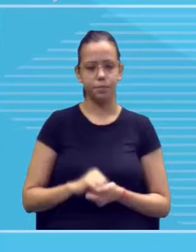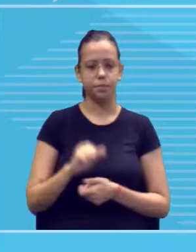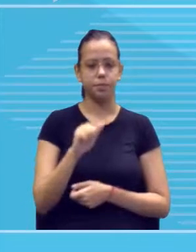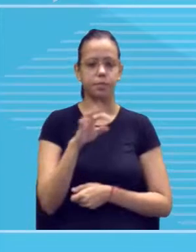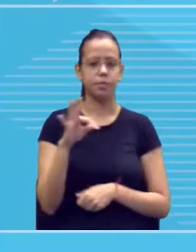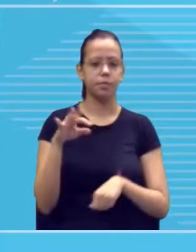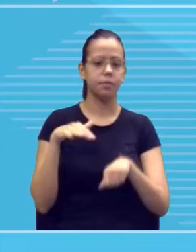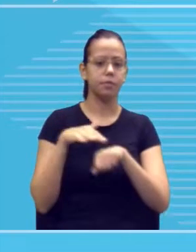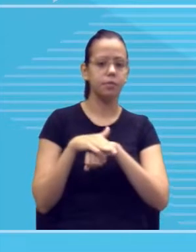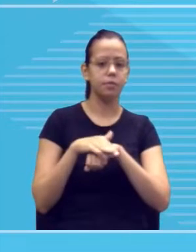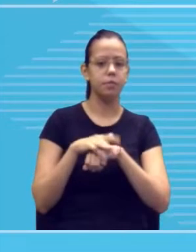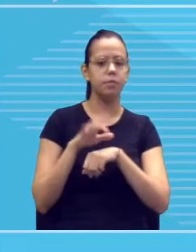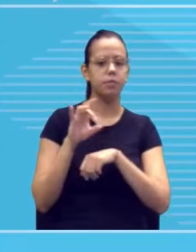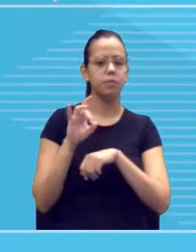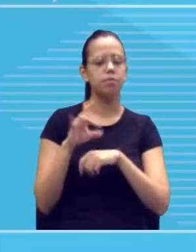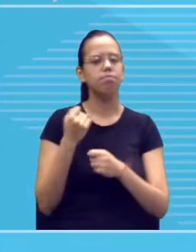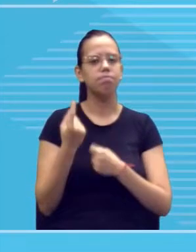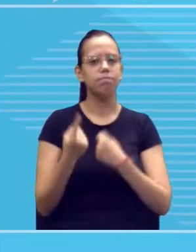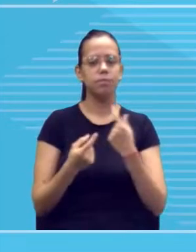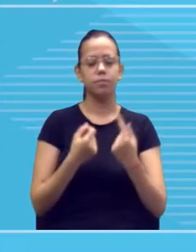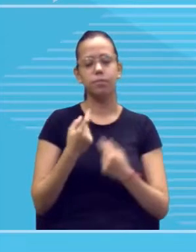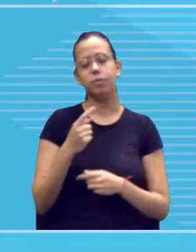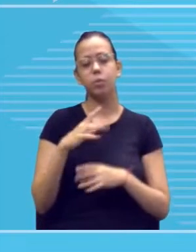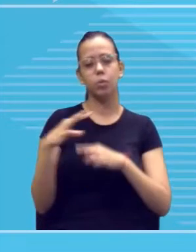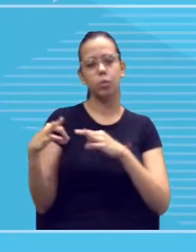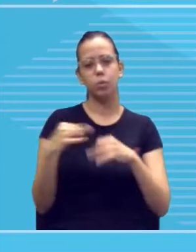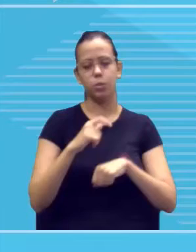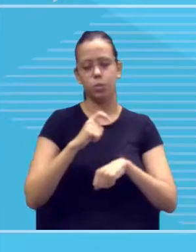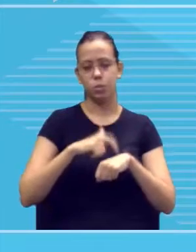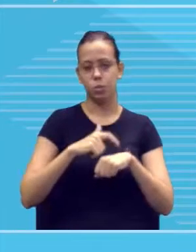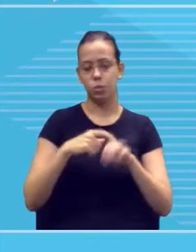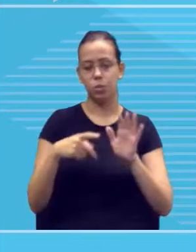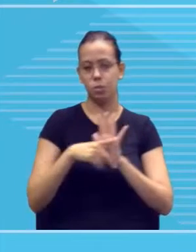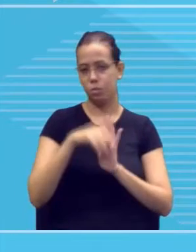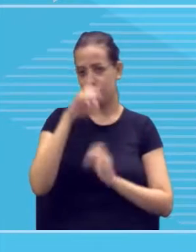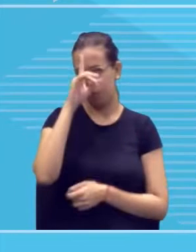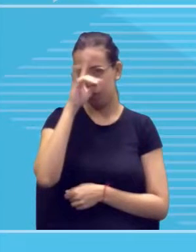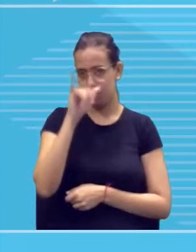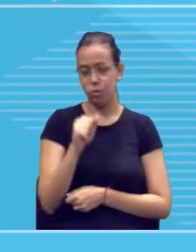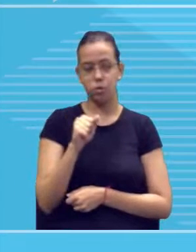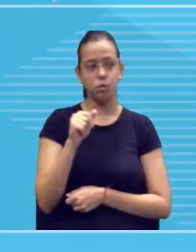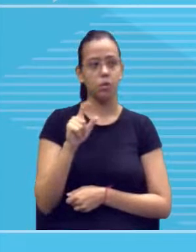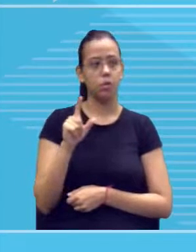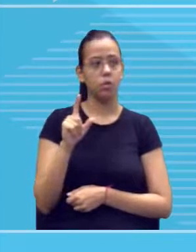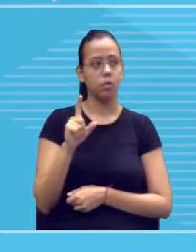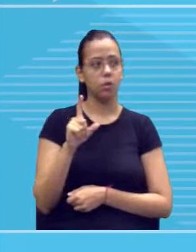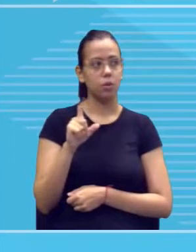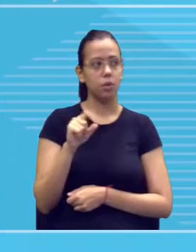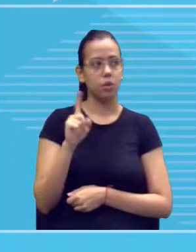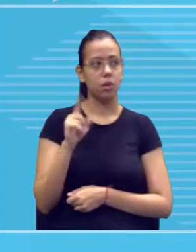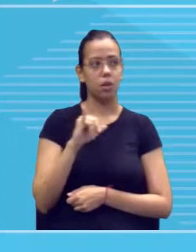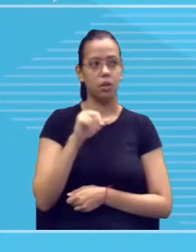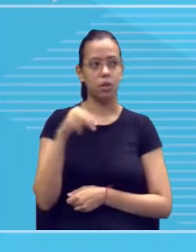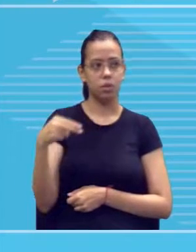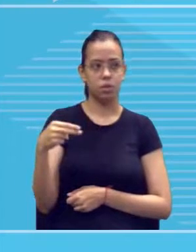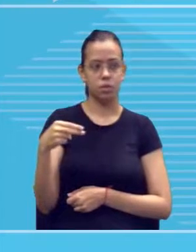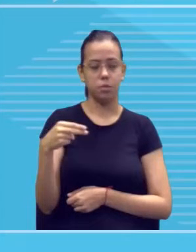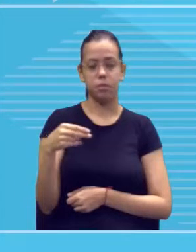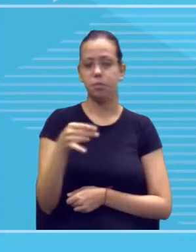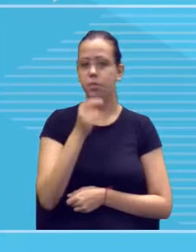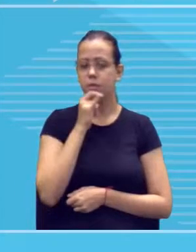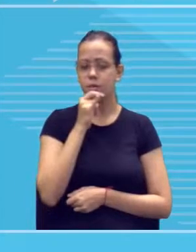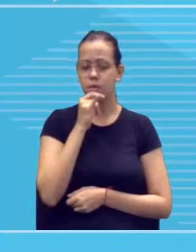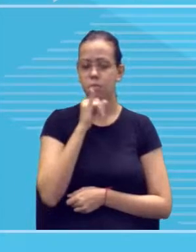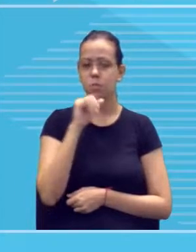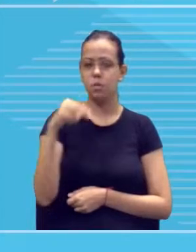apenas uma exceção tá todos os horários do dia são in beleza in the